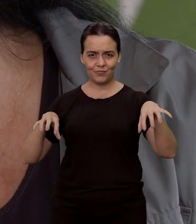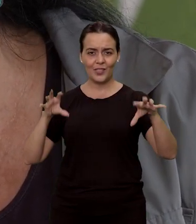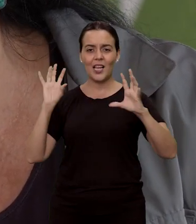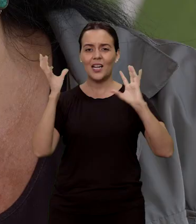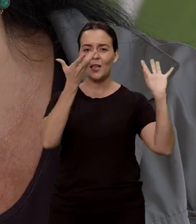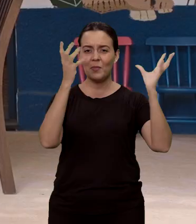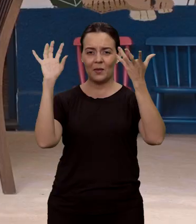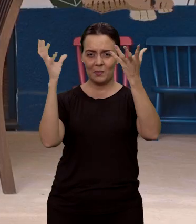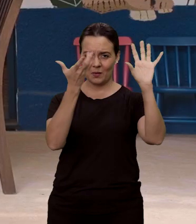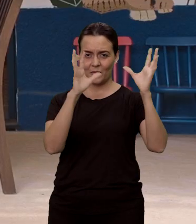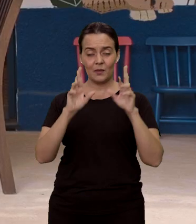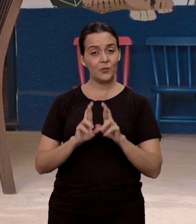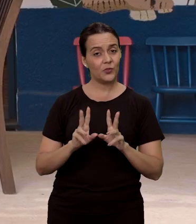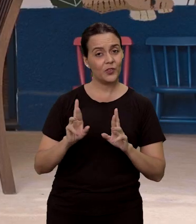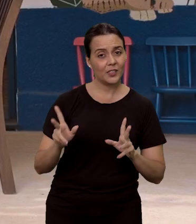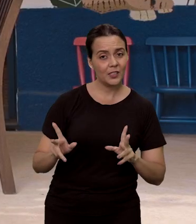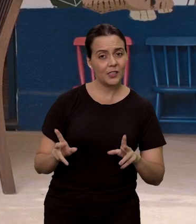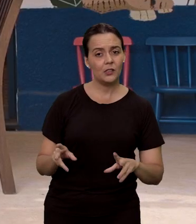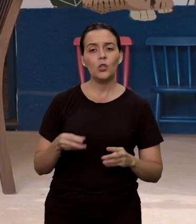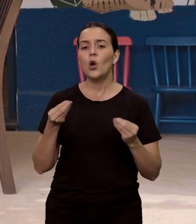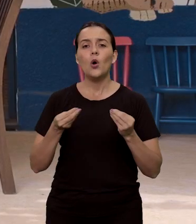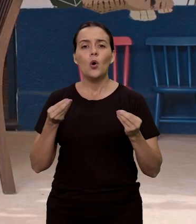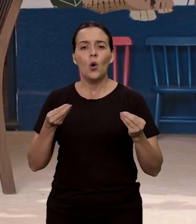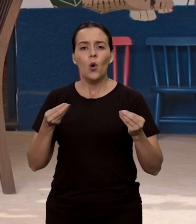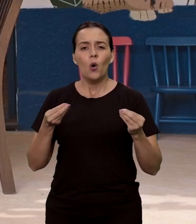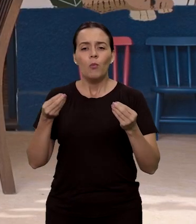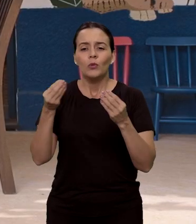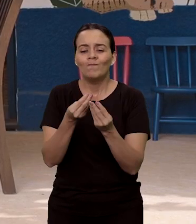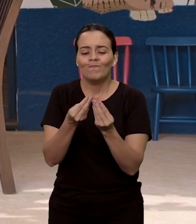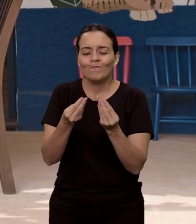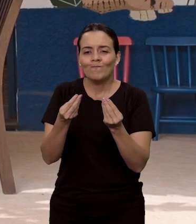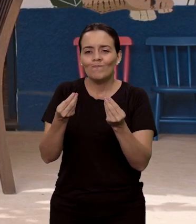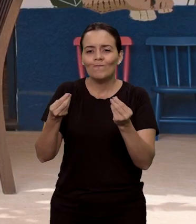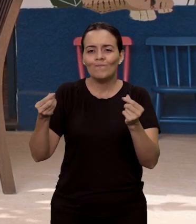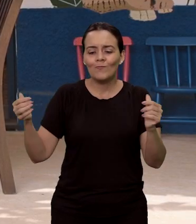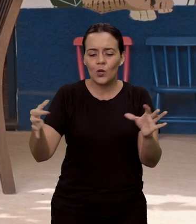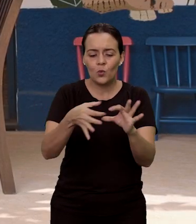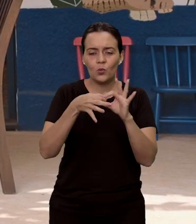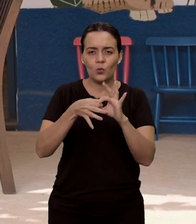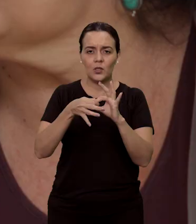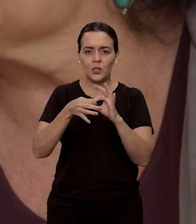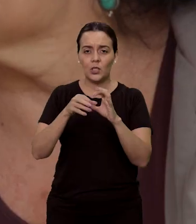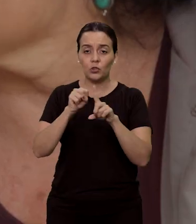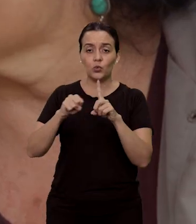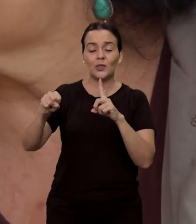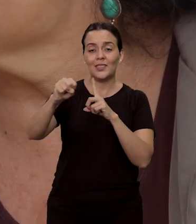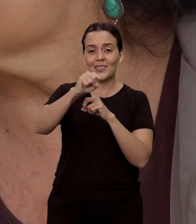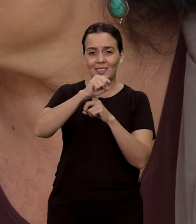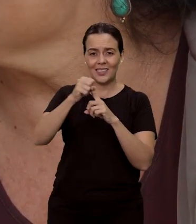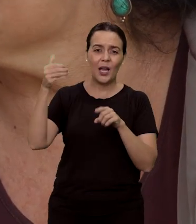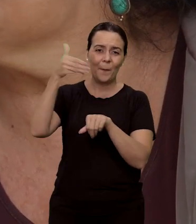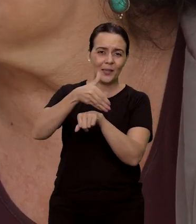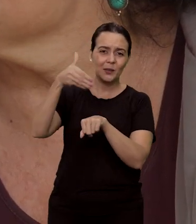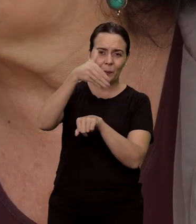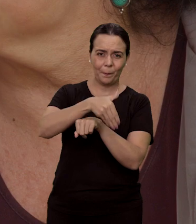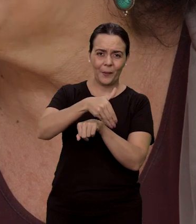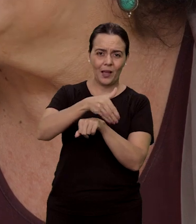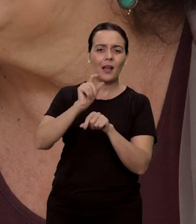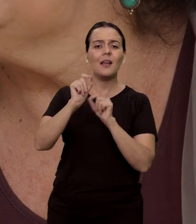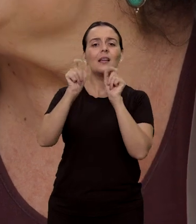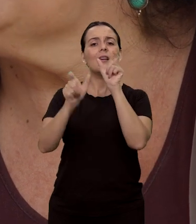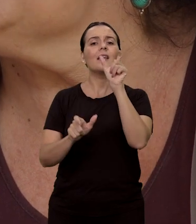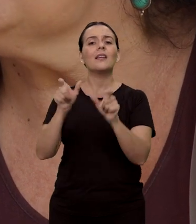dos ODSs, do engajamento, da sensibilização, da participação da sociedade, da